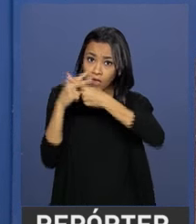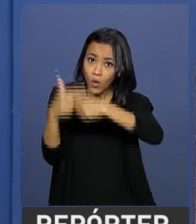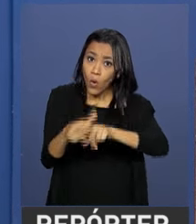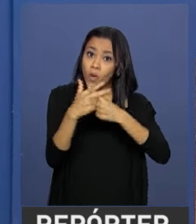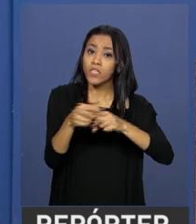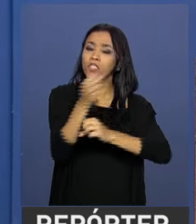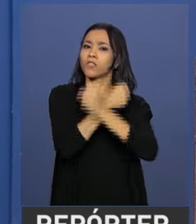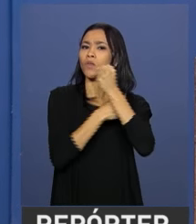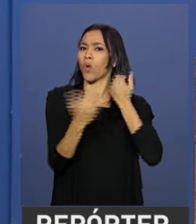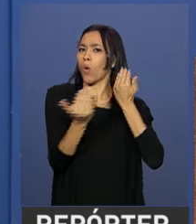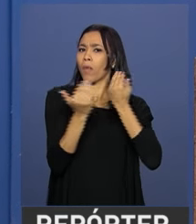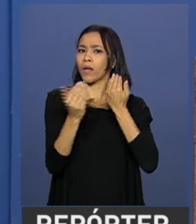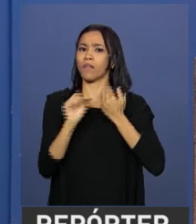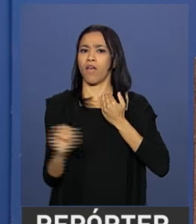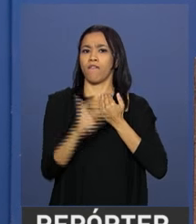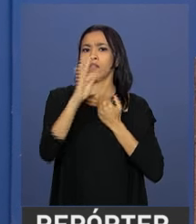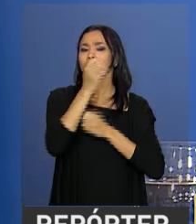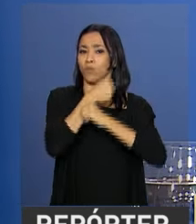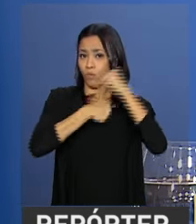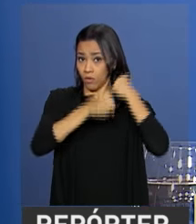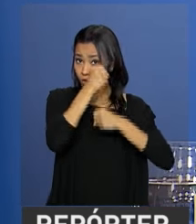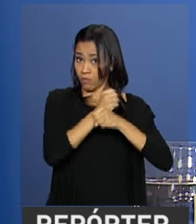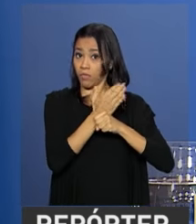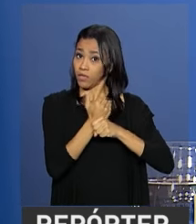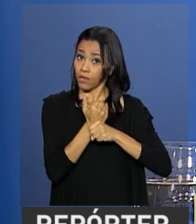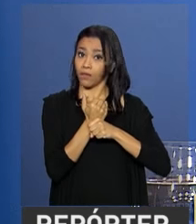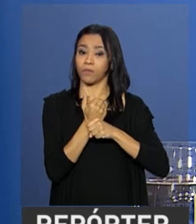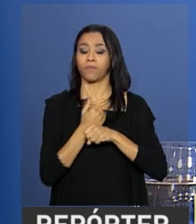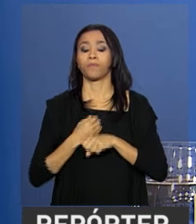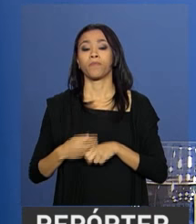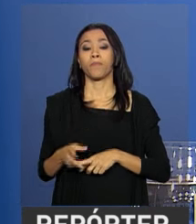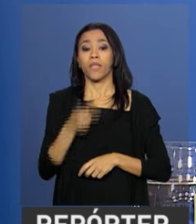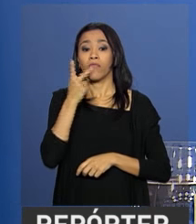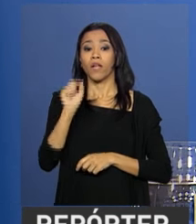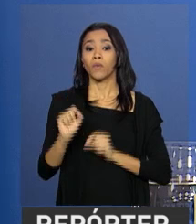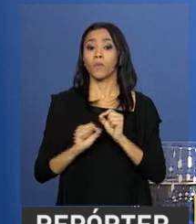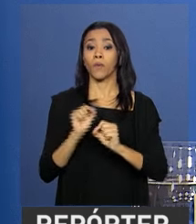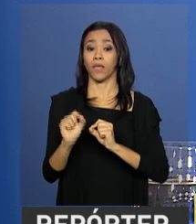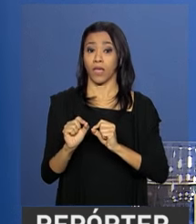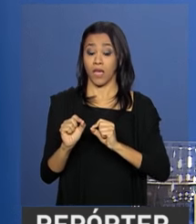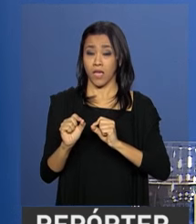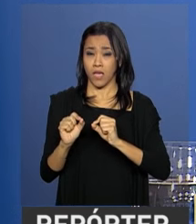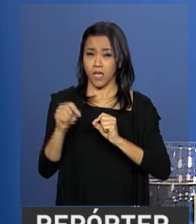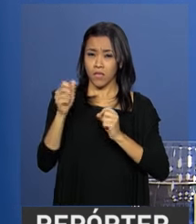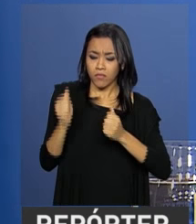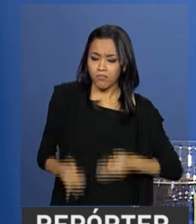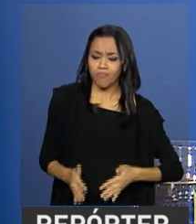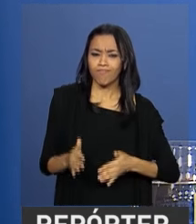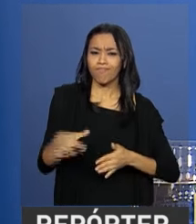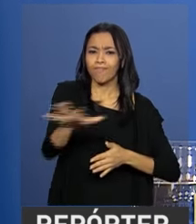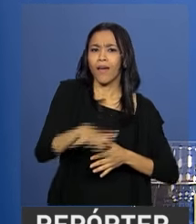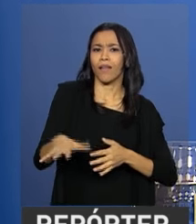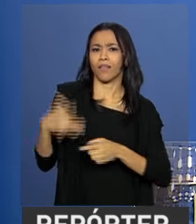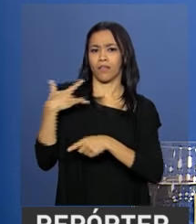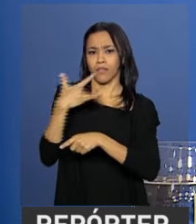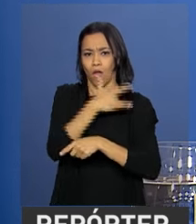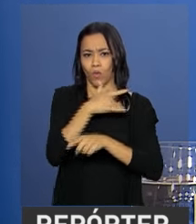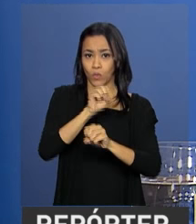ano anterior e não mais pela receita. As despesas com saúde e com educação